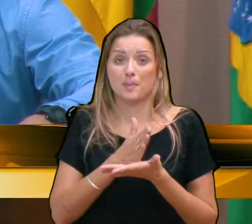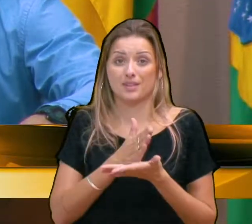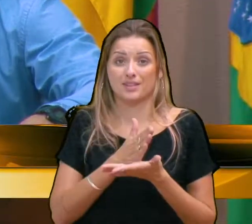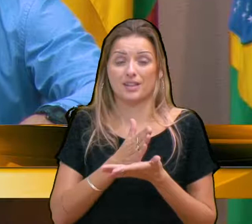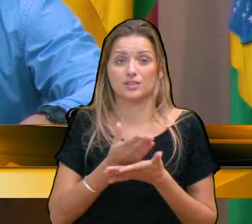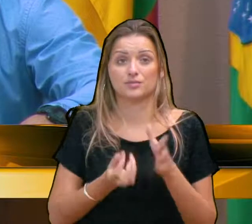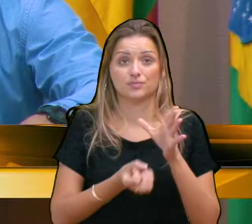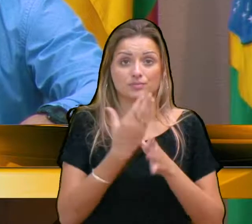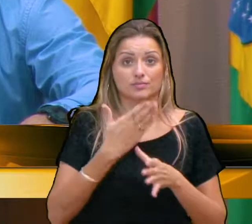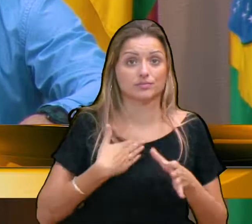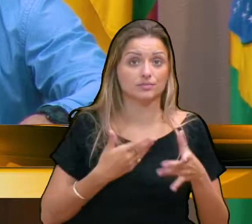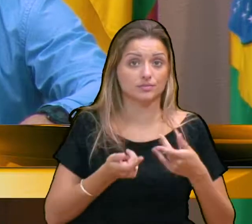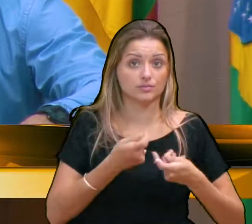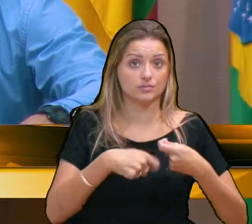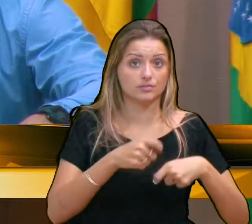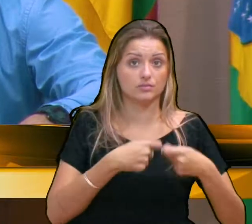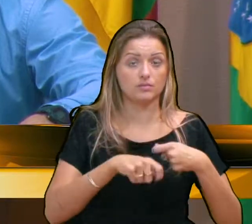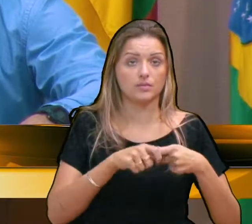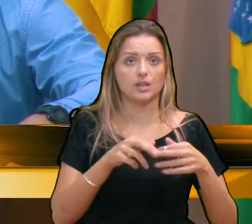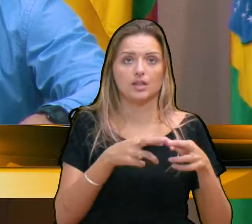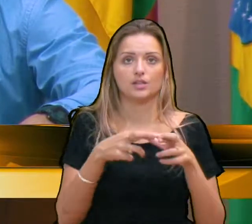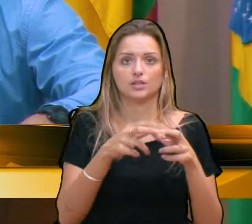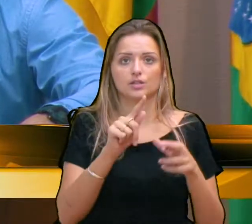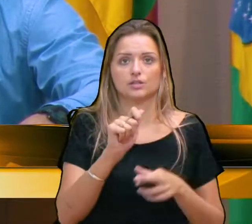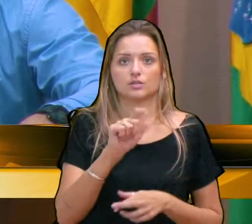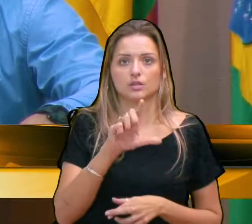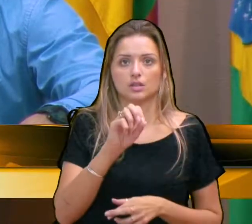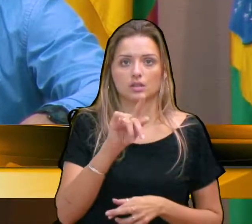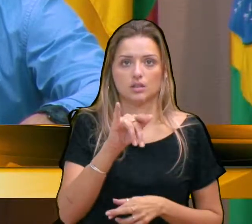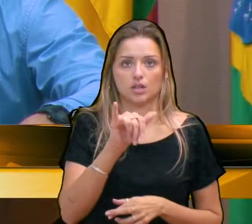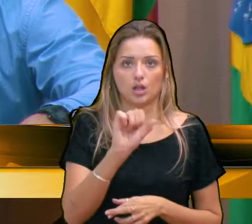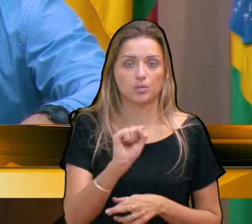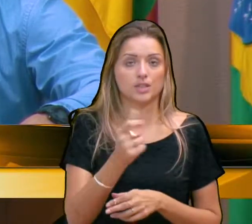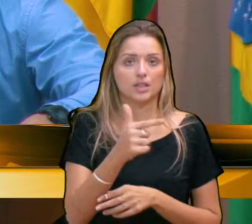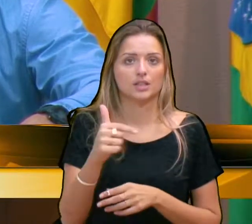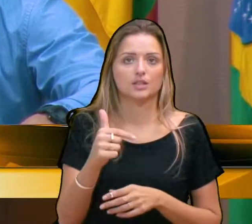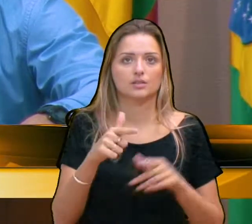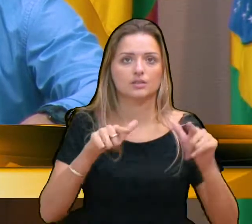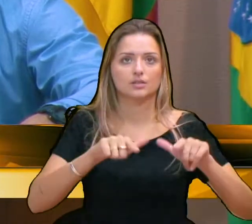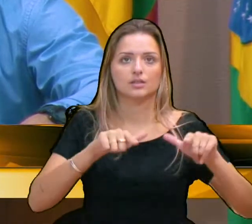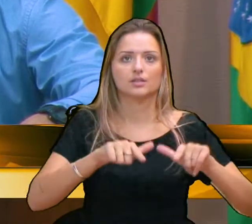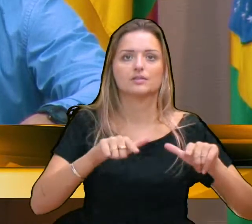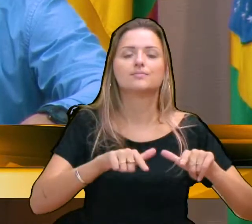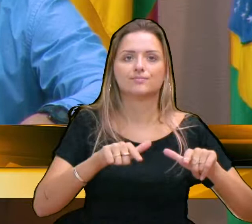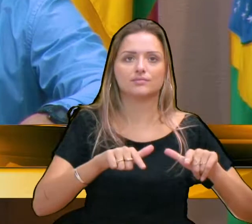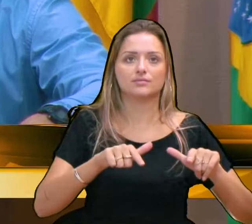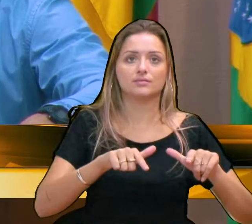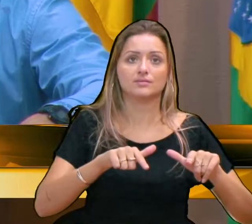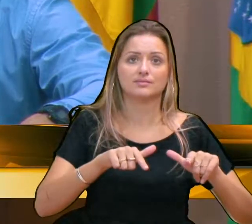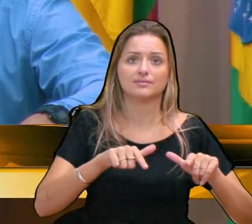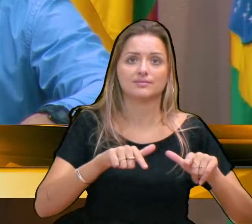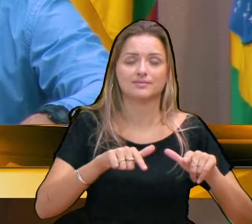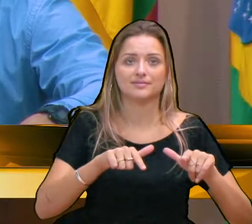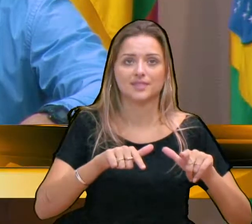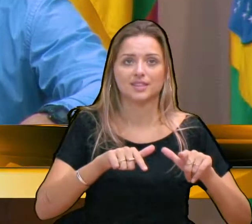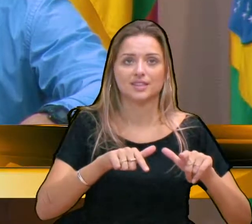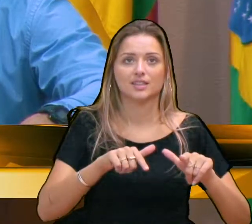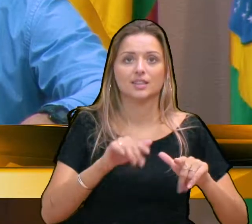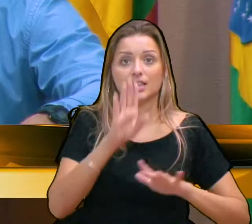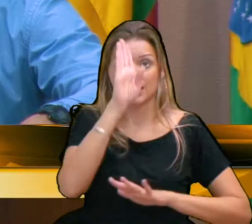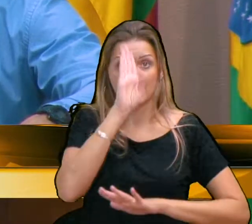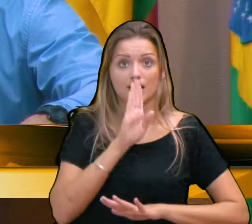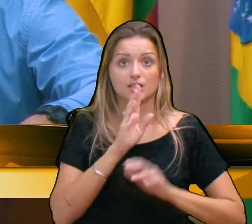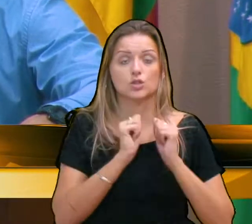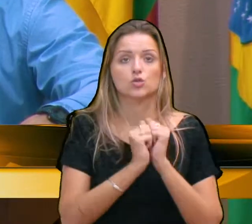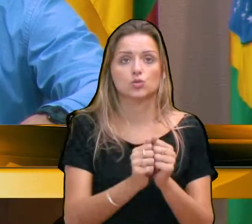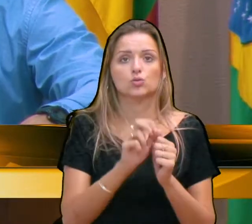nossa administração, que a Subprefeitura de Galópolis não tem um pátio, há 15 anos usava o pátio de cedência do Moinho gratuitamente junto